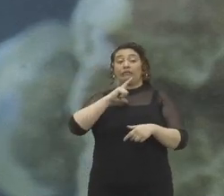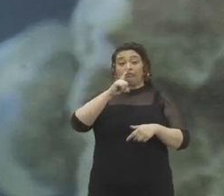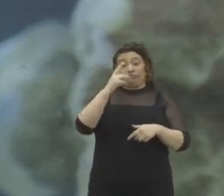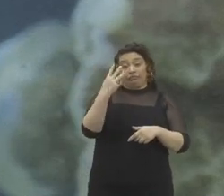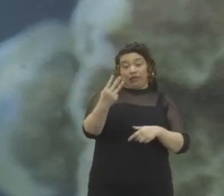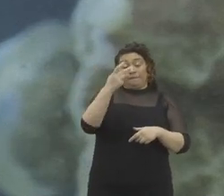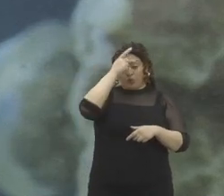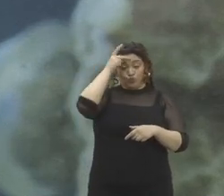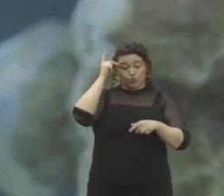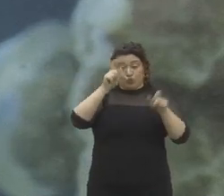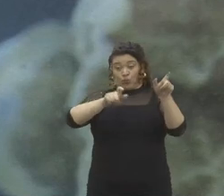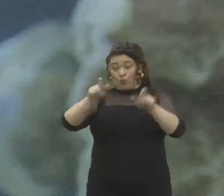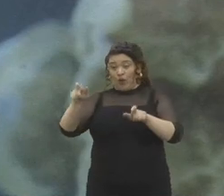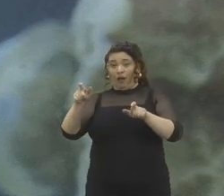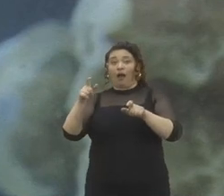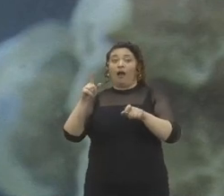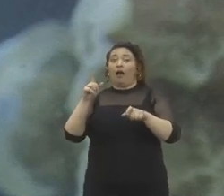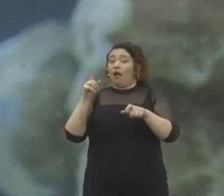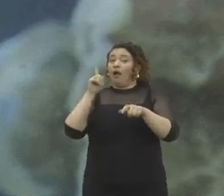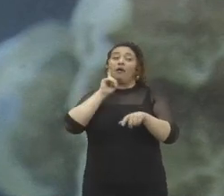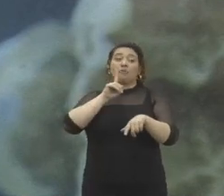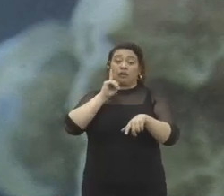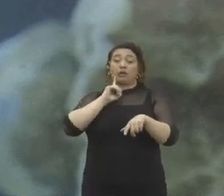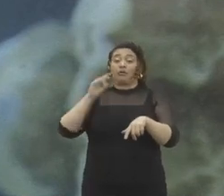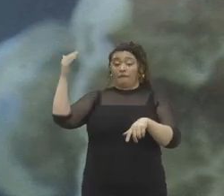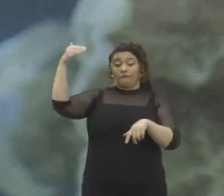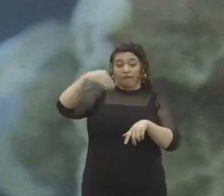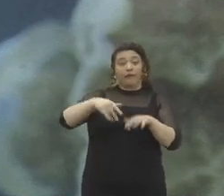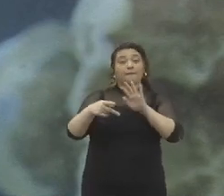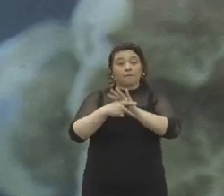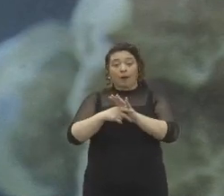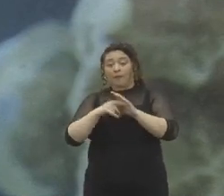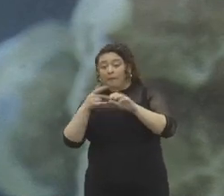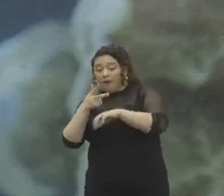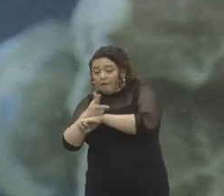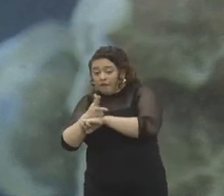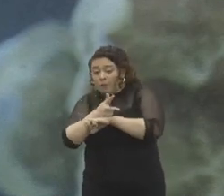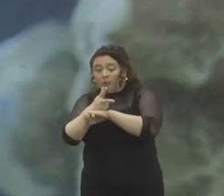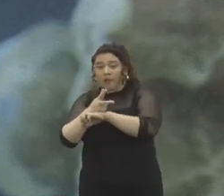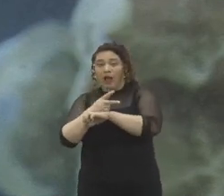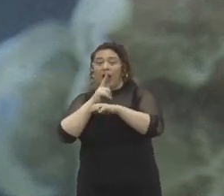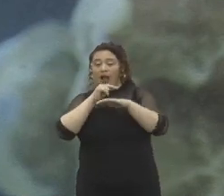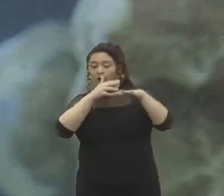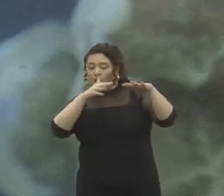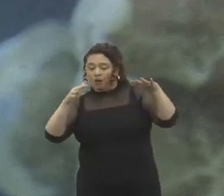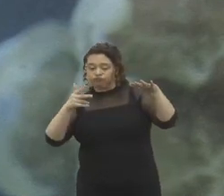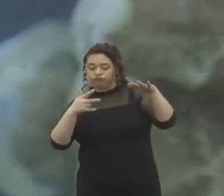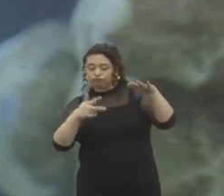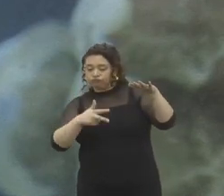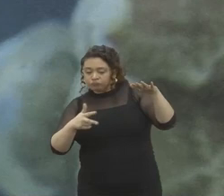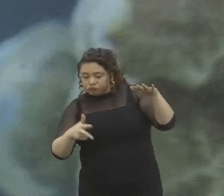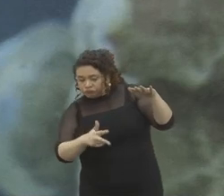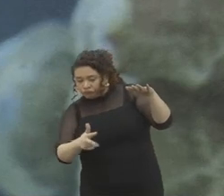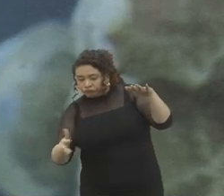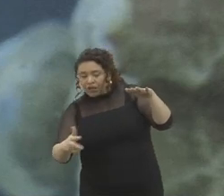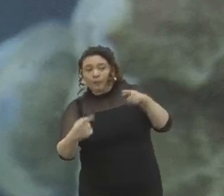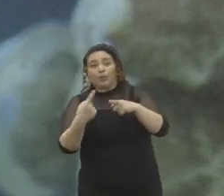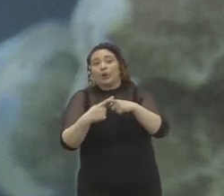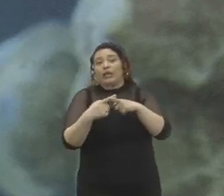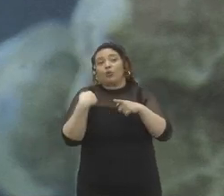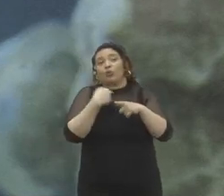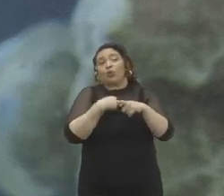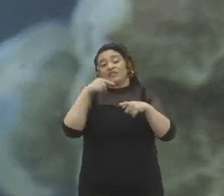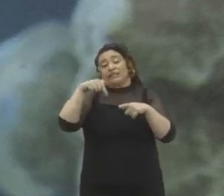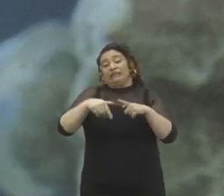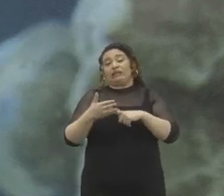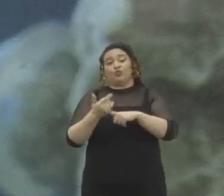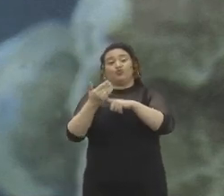americanos que vieram para filmar em embaixo d'água porque a nossa capacidade de captação era muito limitada a gente